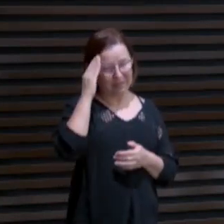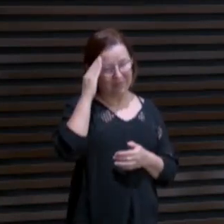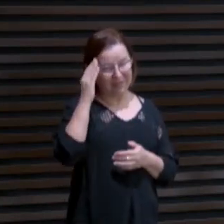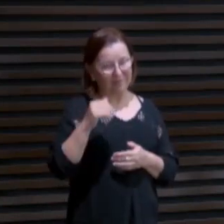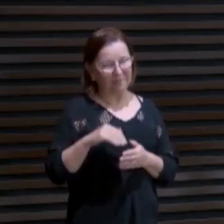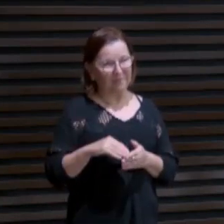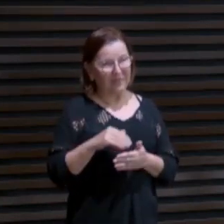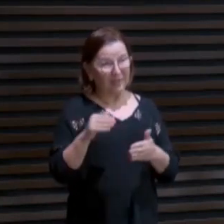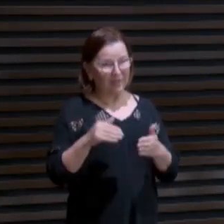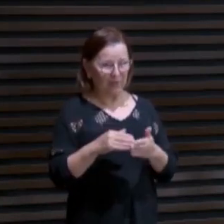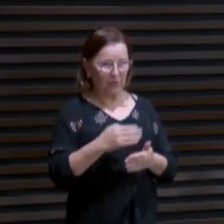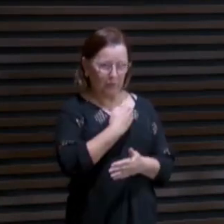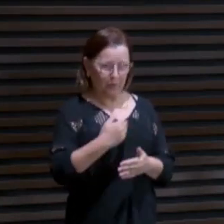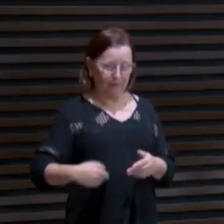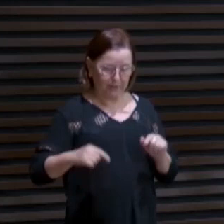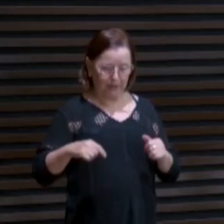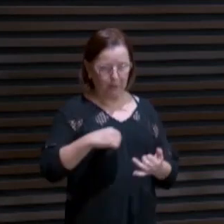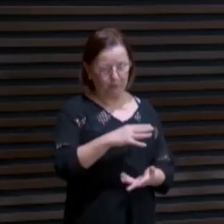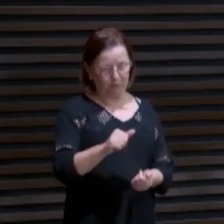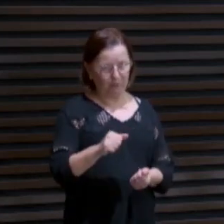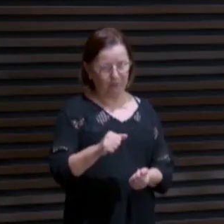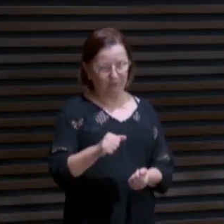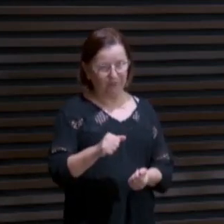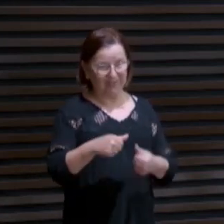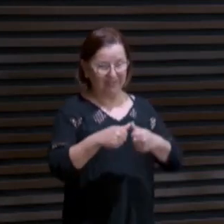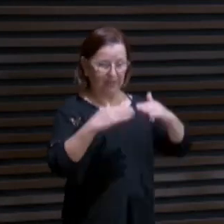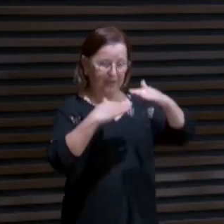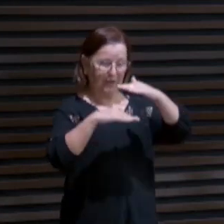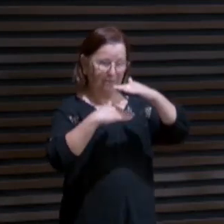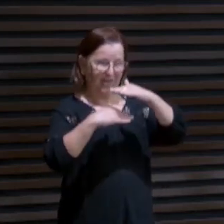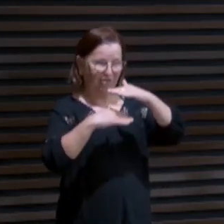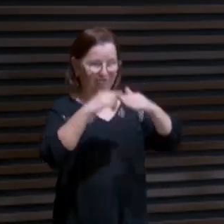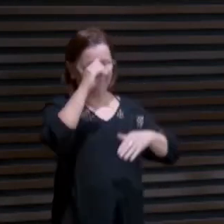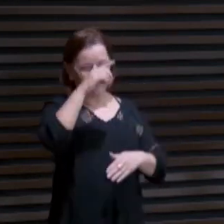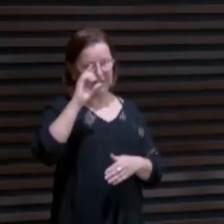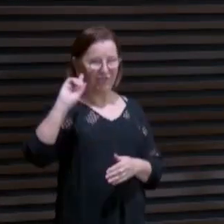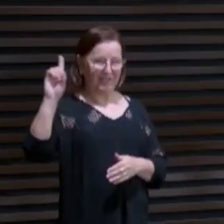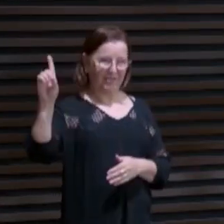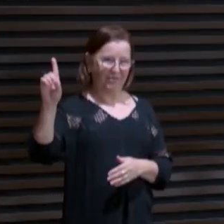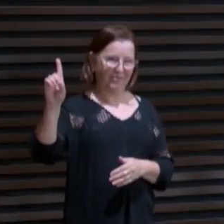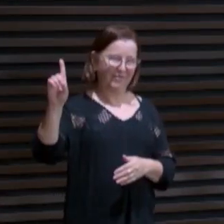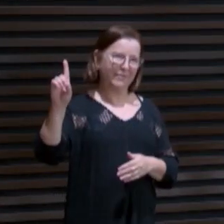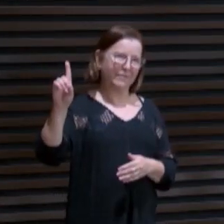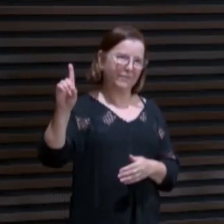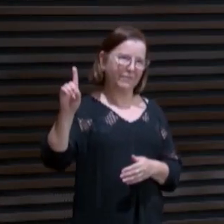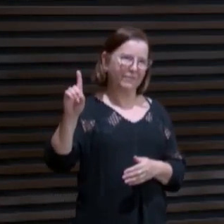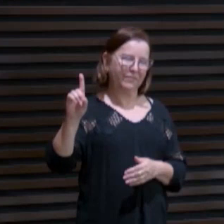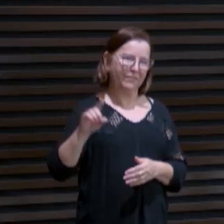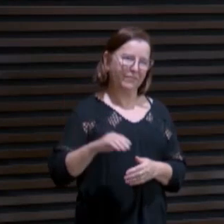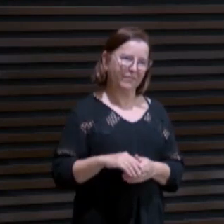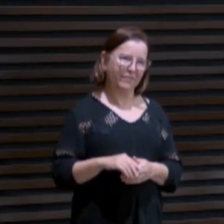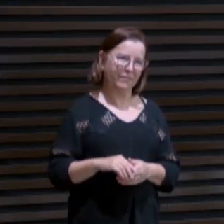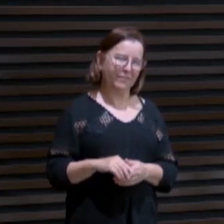governos deste mundo estão sob a autoridade de Deus. Todos os governos civis e